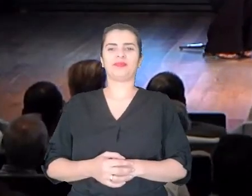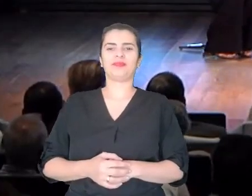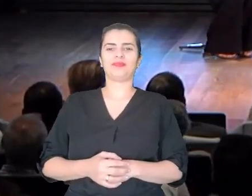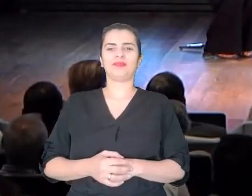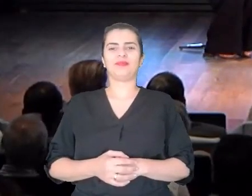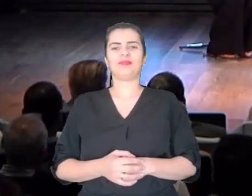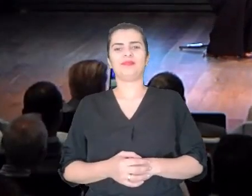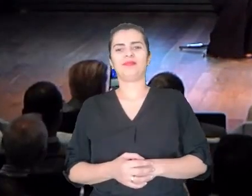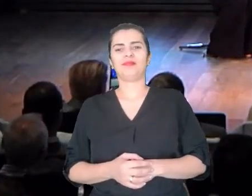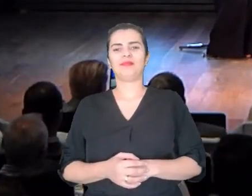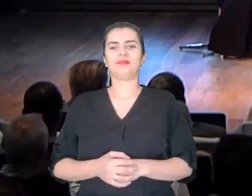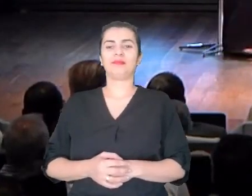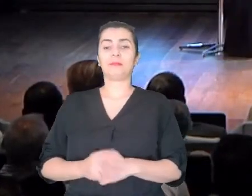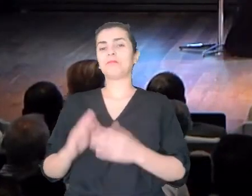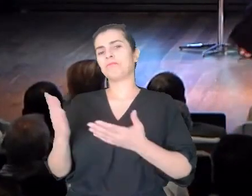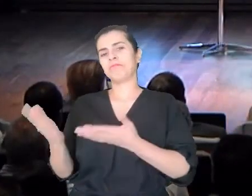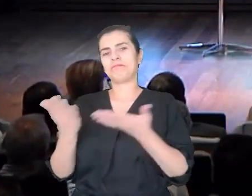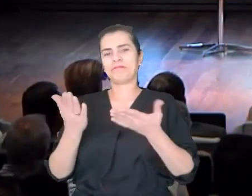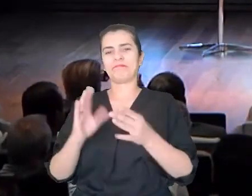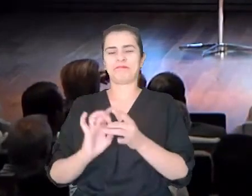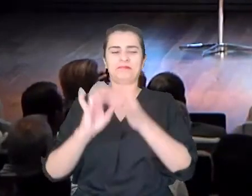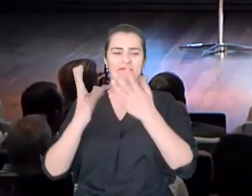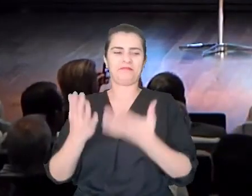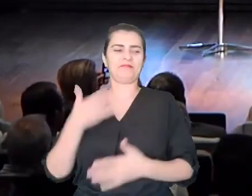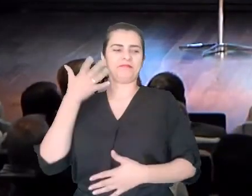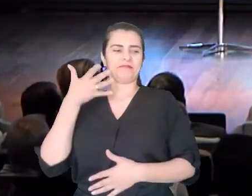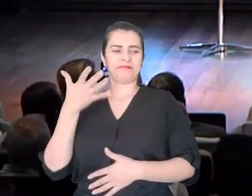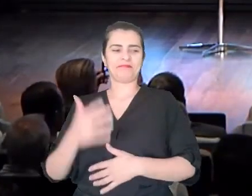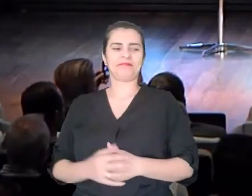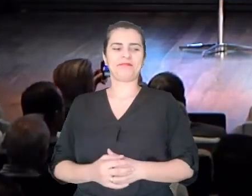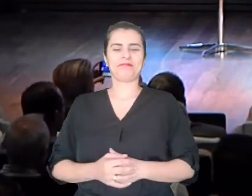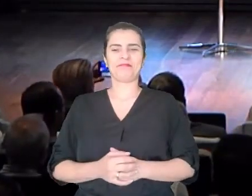E a palavra está com você, Pamela.